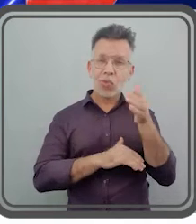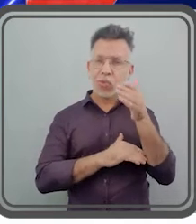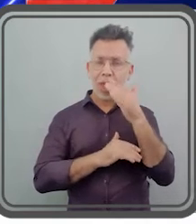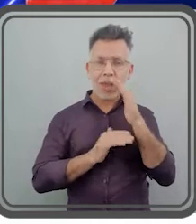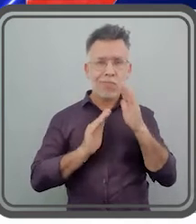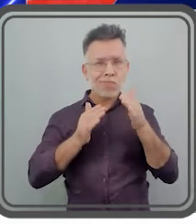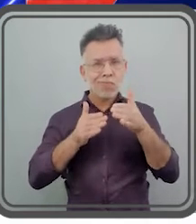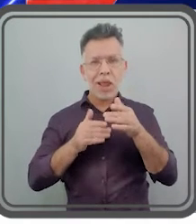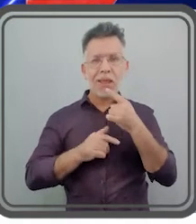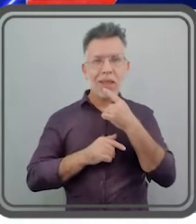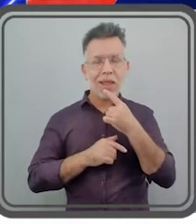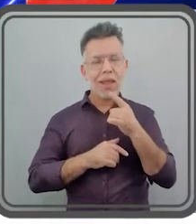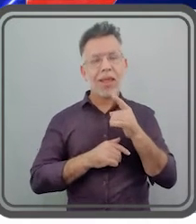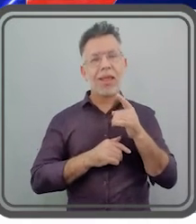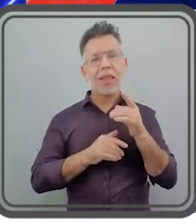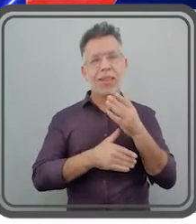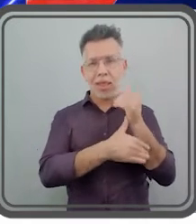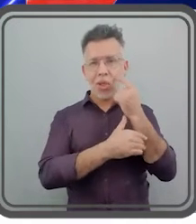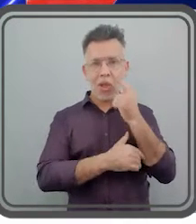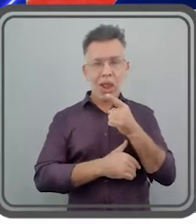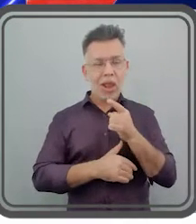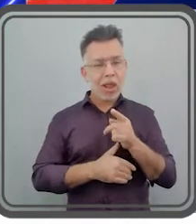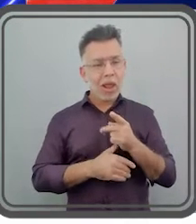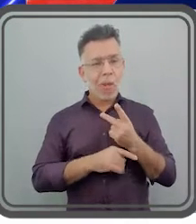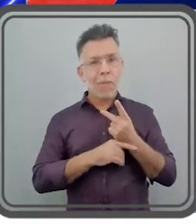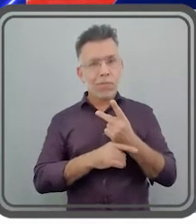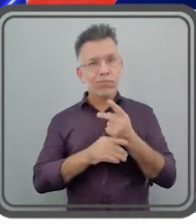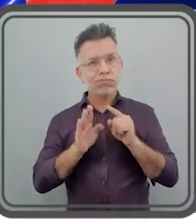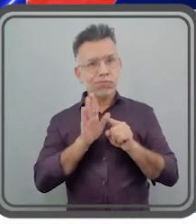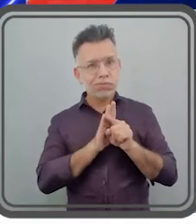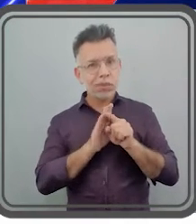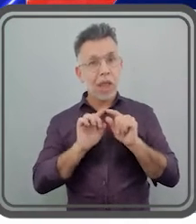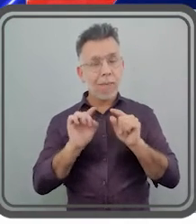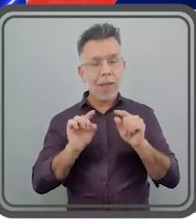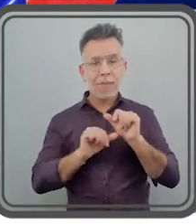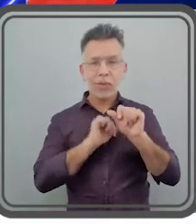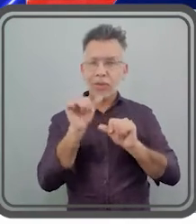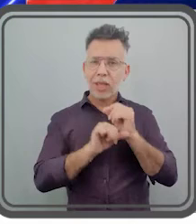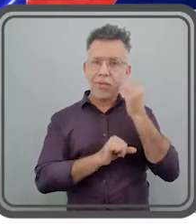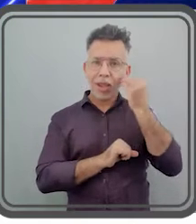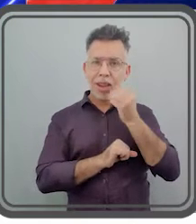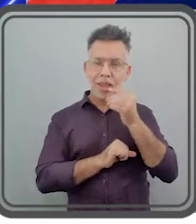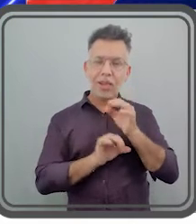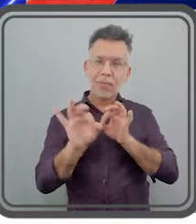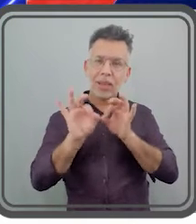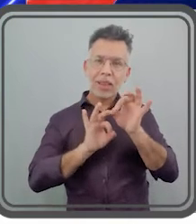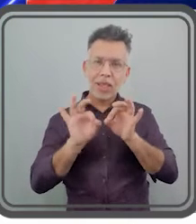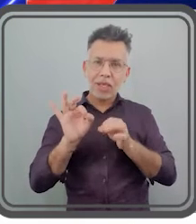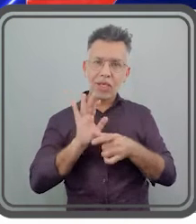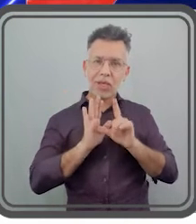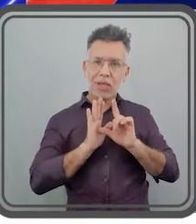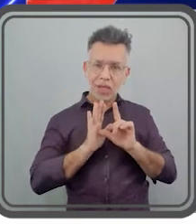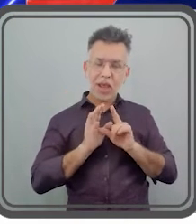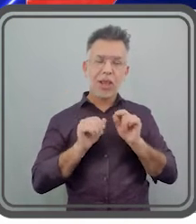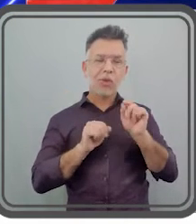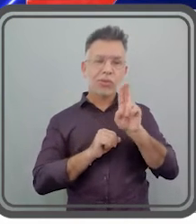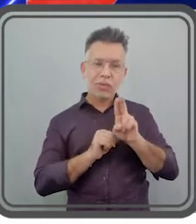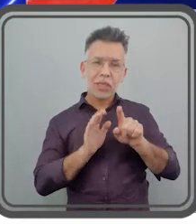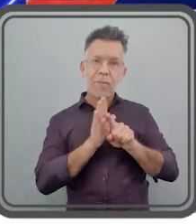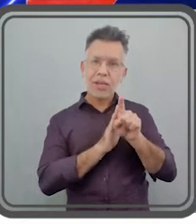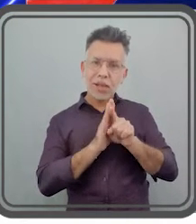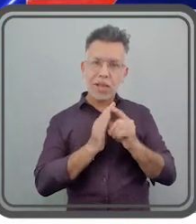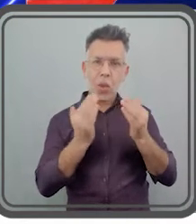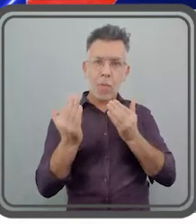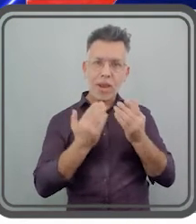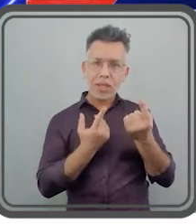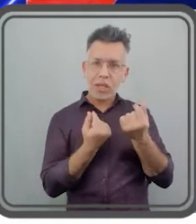tecnologia né o cara que a gente lançou o meta buscador para dar um pouco a experiência as pessoas planejam viagem através de pesquisa